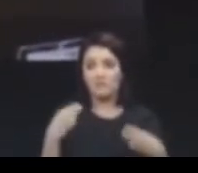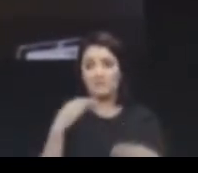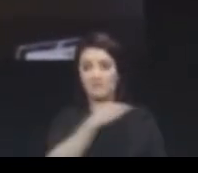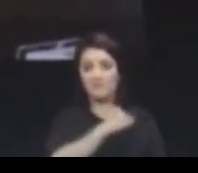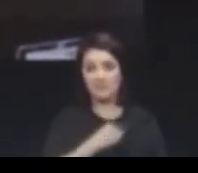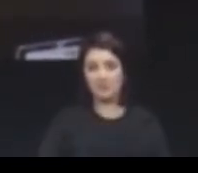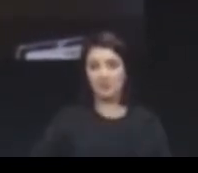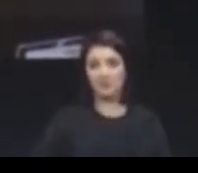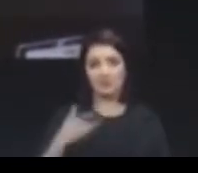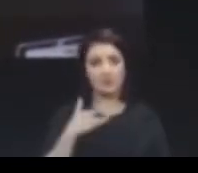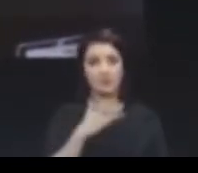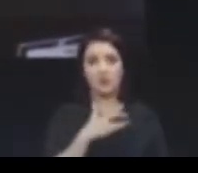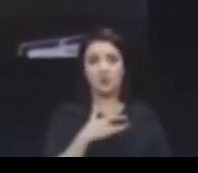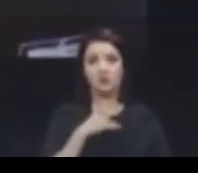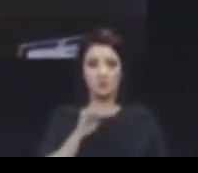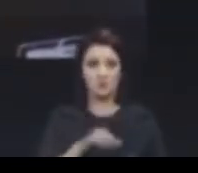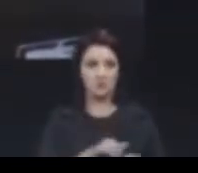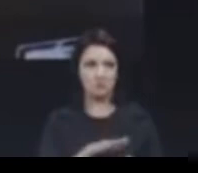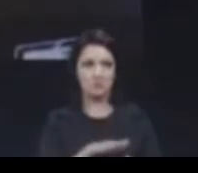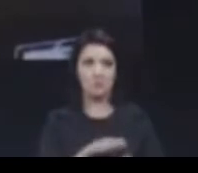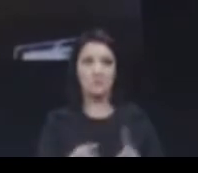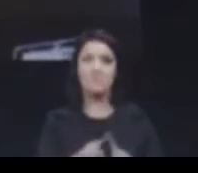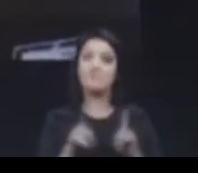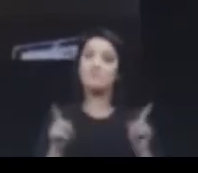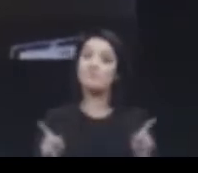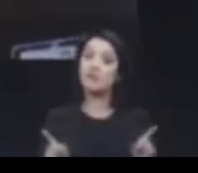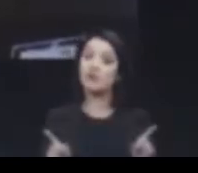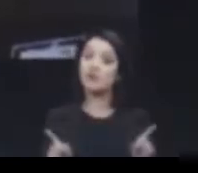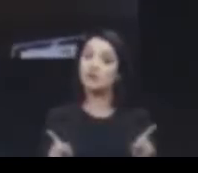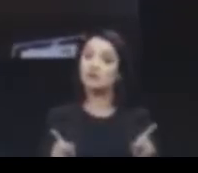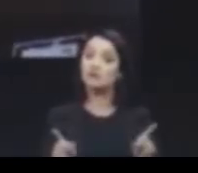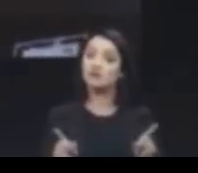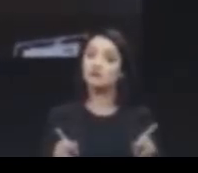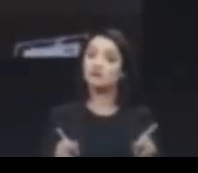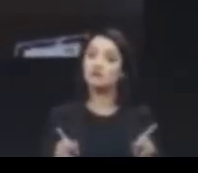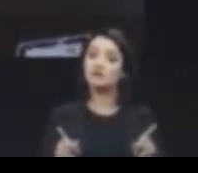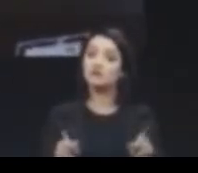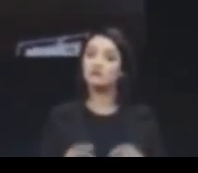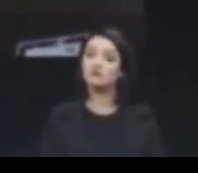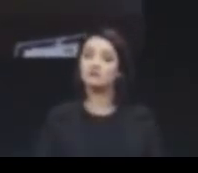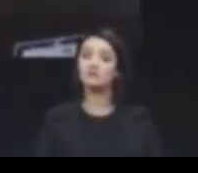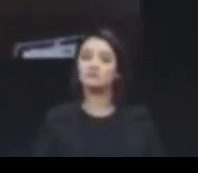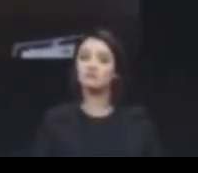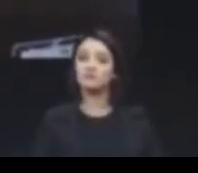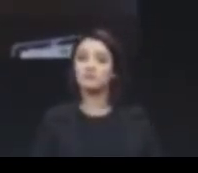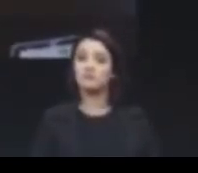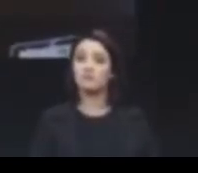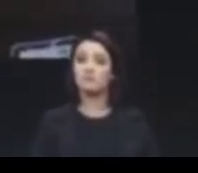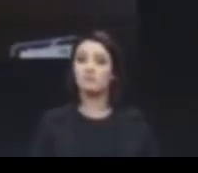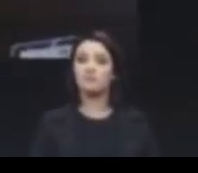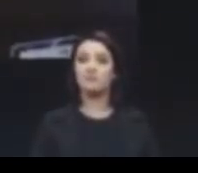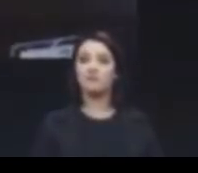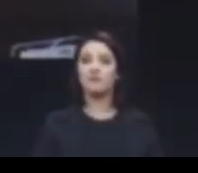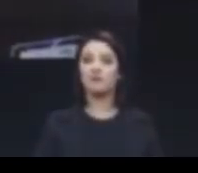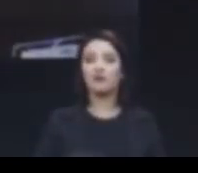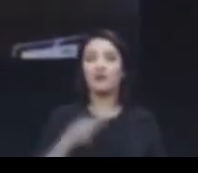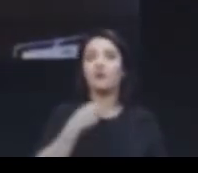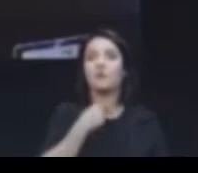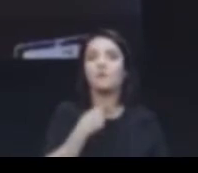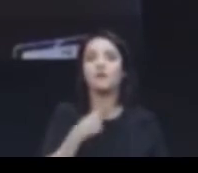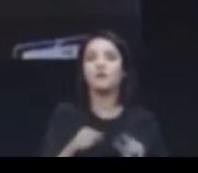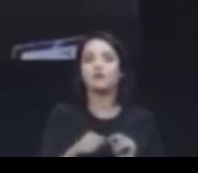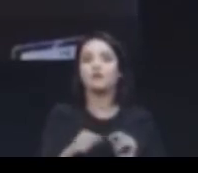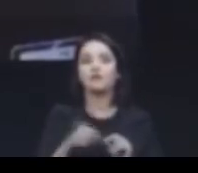Mas ele não dispõe do poder para, eventualmente, exercer uma política